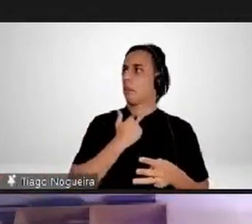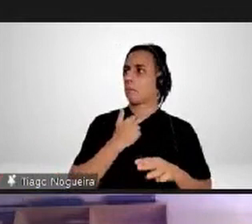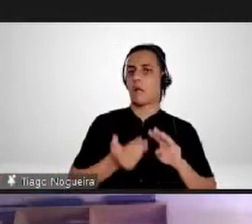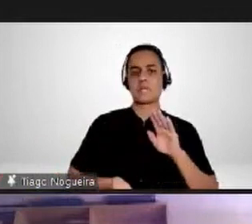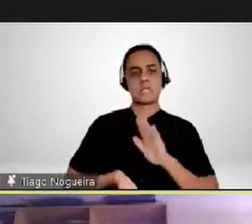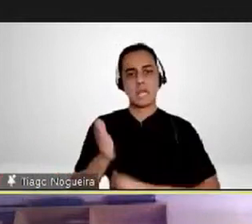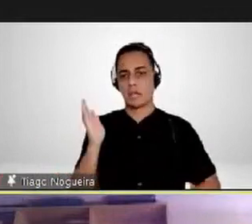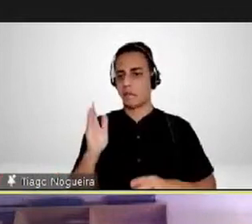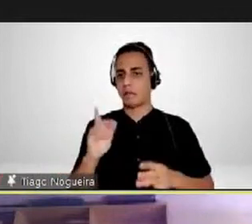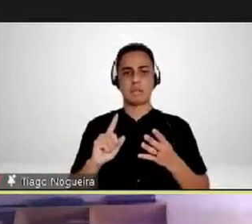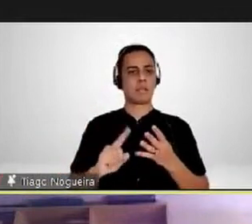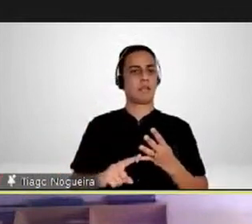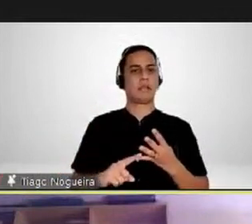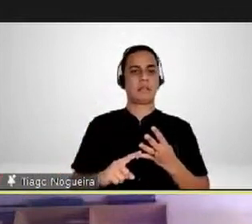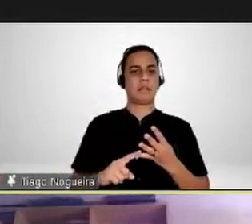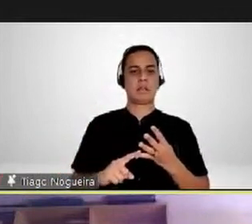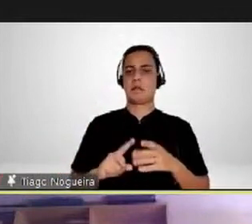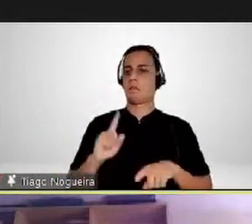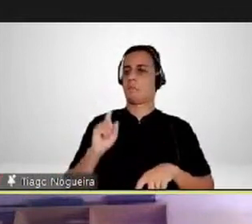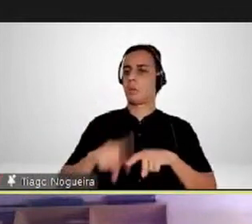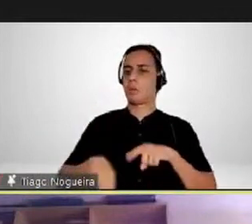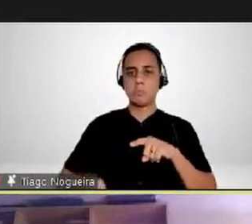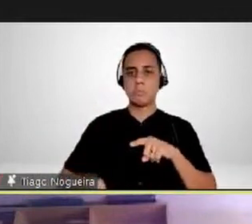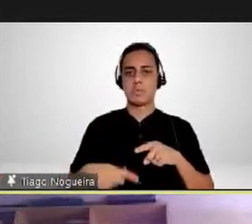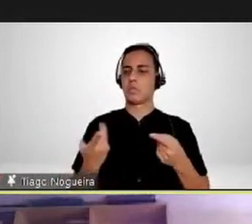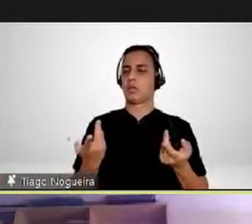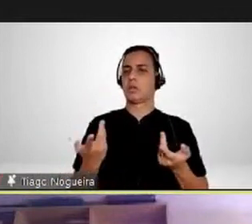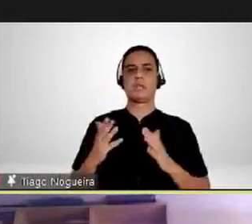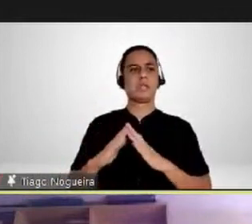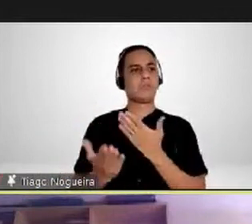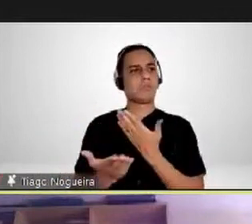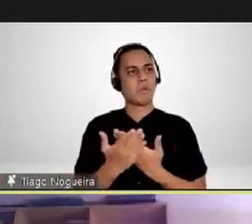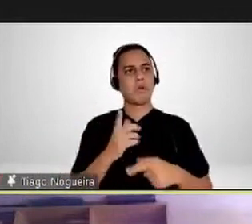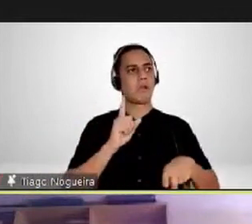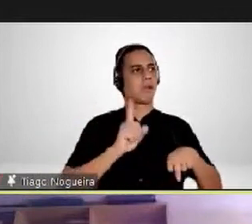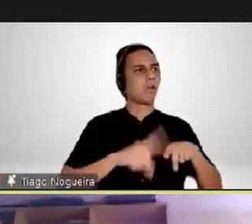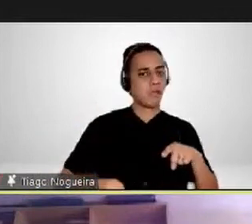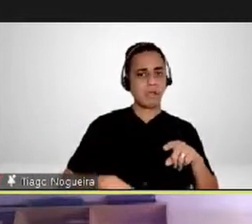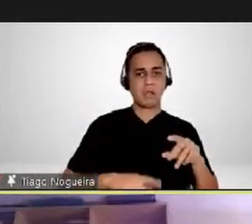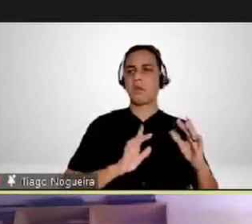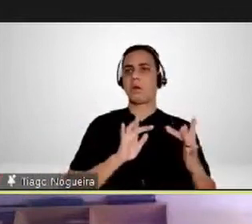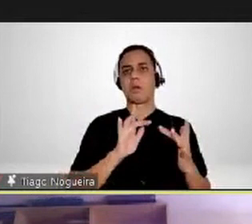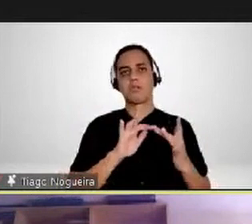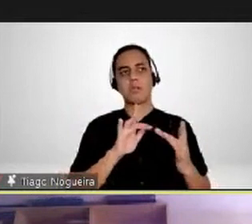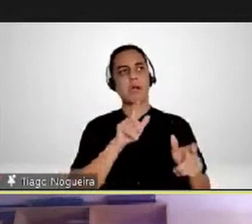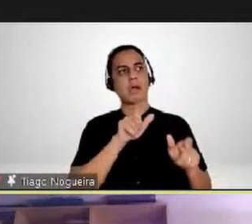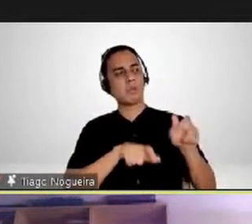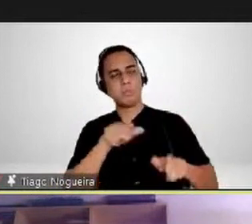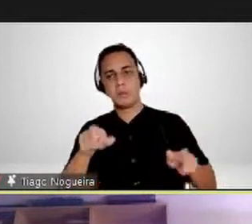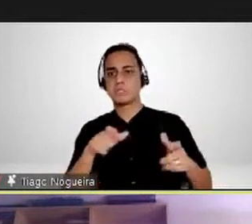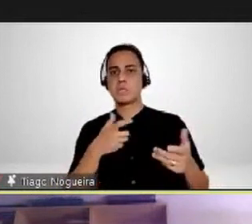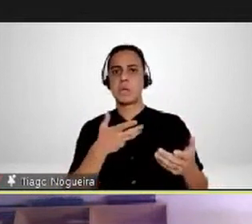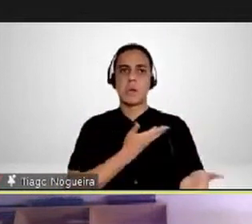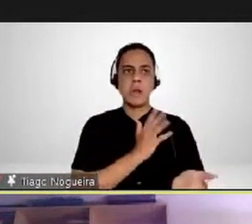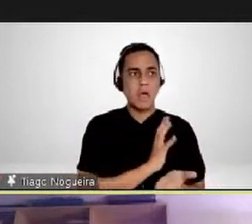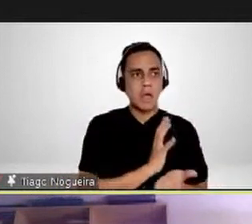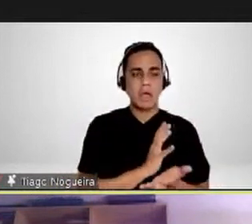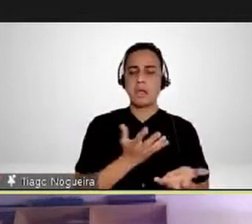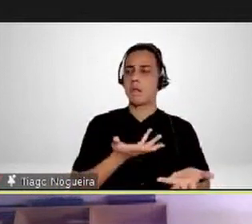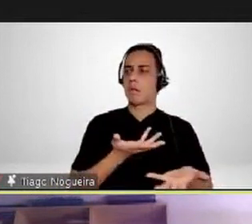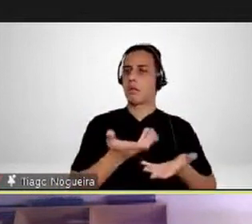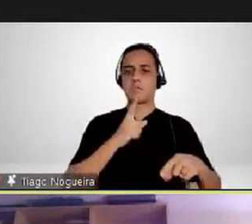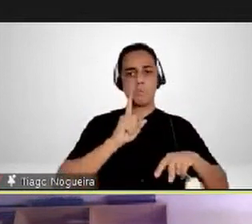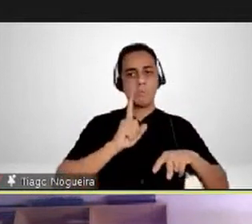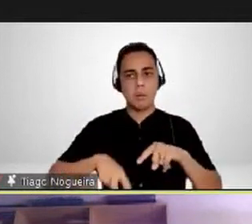do espaço escolar, falta de interação com colegas, falta de interação com professores, aumento acentuado da convivência nos